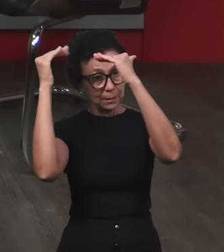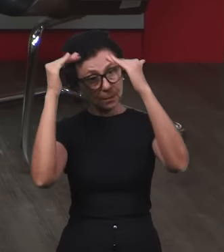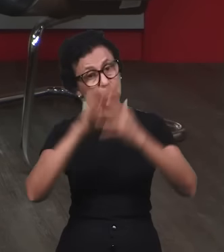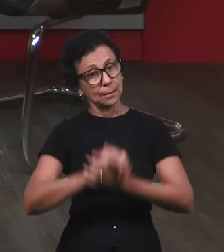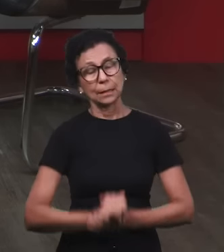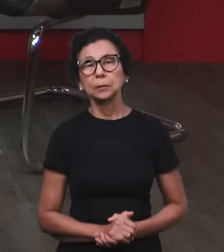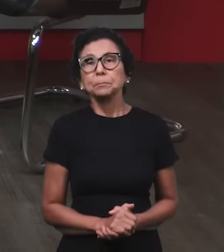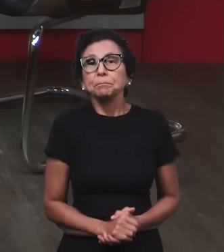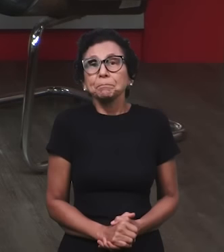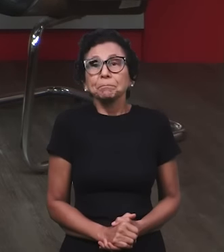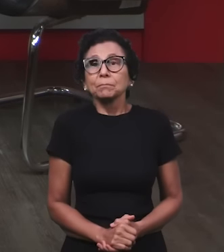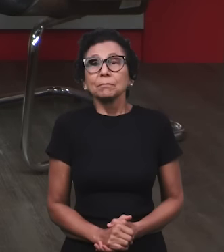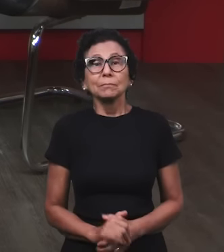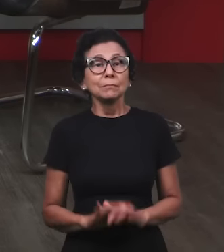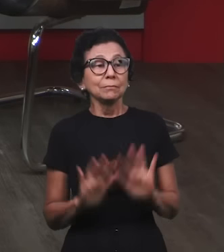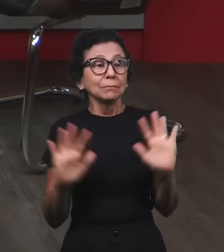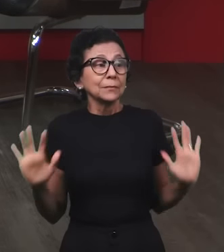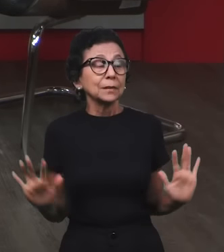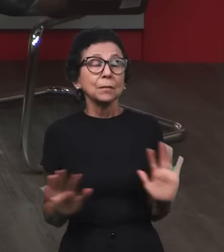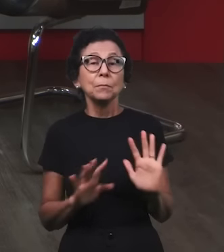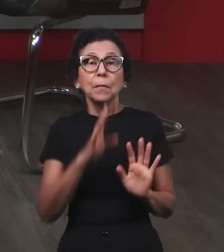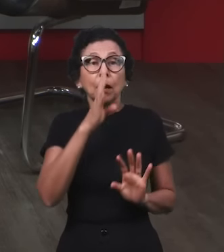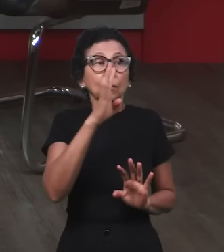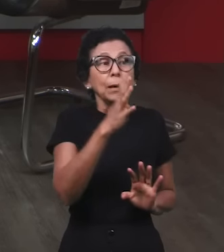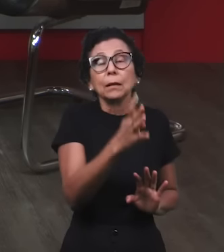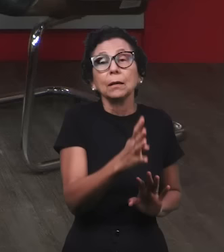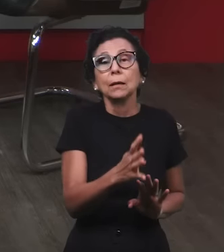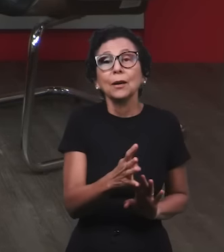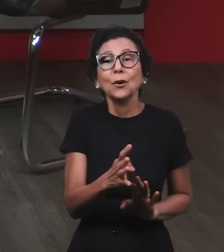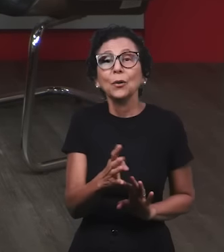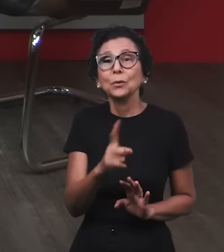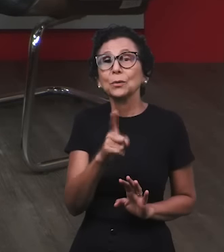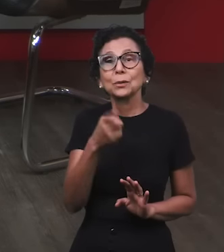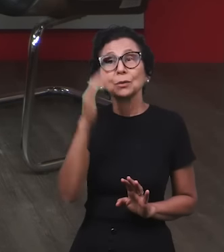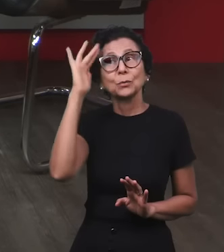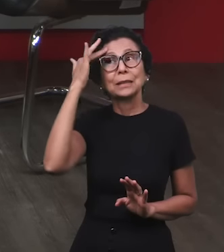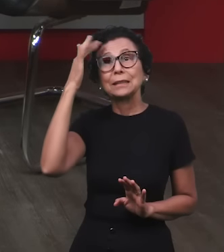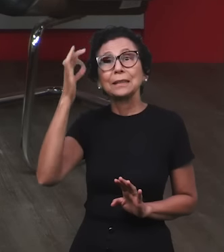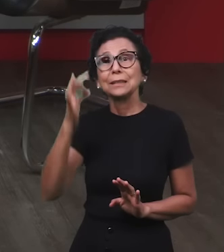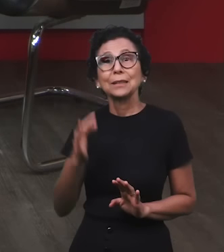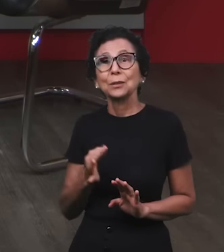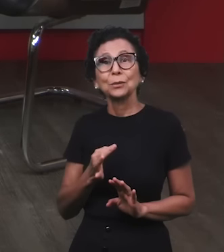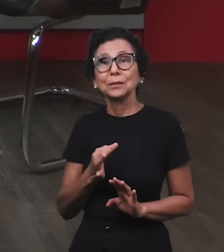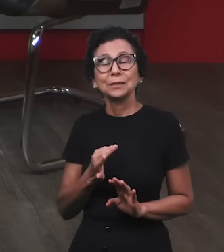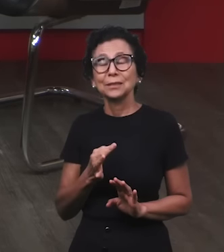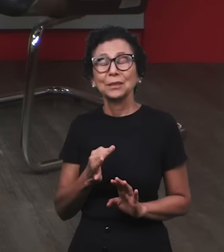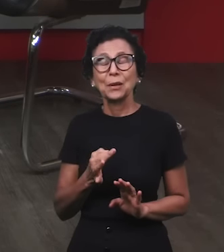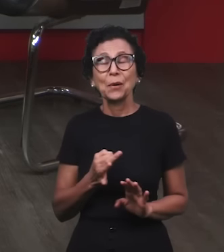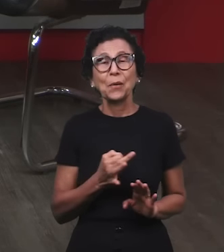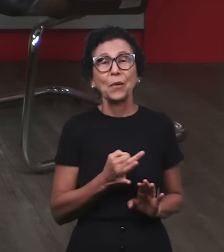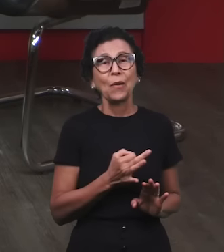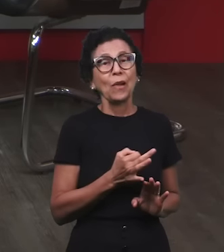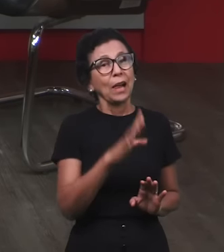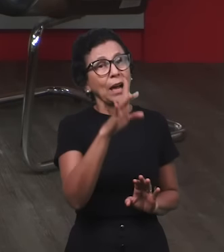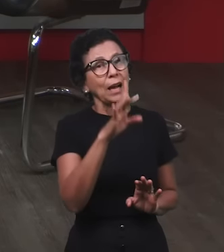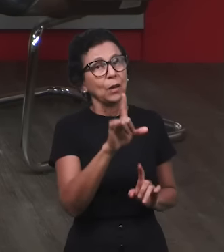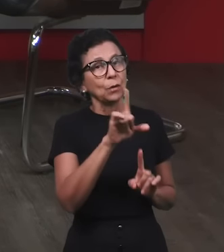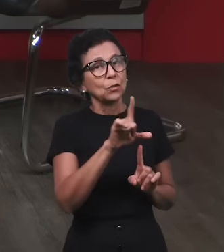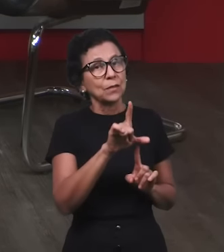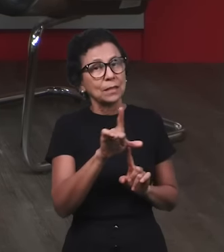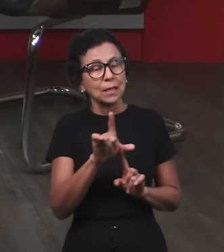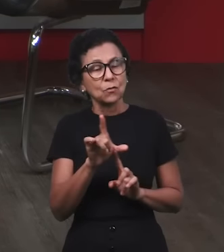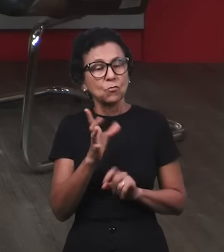dizer, ele não teve nem... Ele não discerniu. Não discerniu o que o Senhor falou. Aí quando ele... Aí foi a ruína dele. E quando ele não discerniu, o adversário